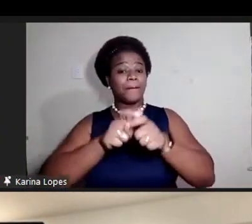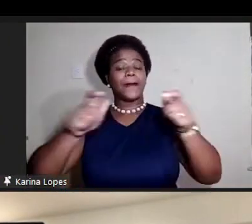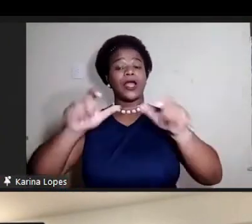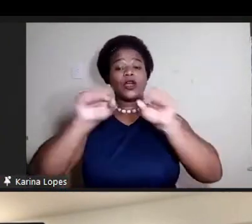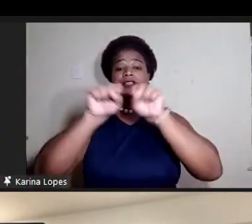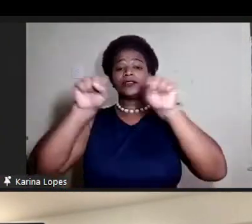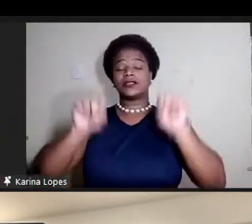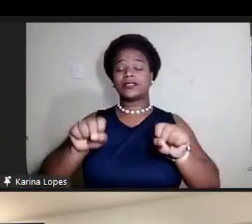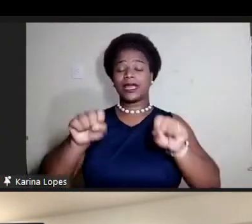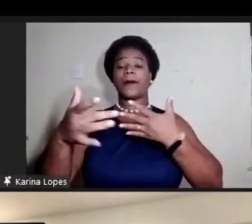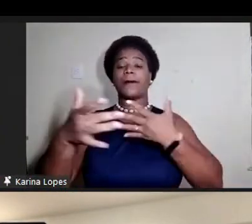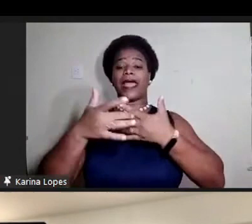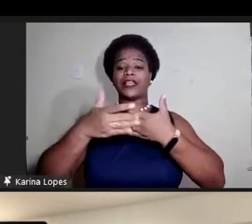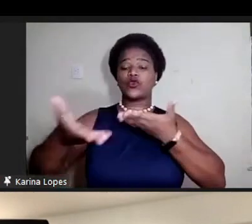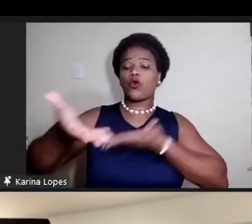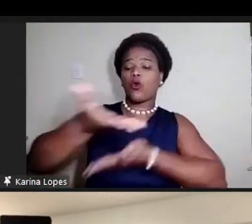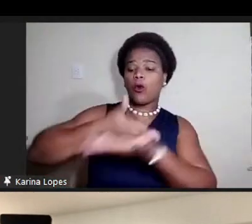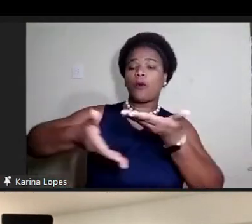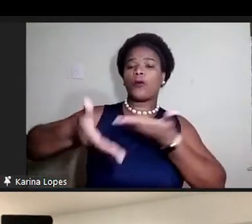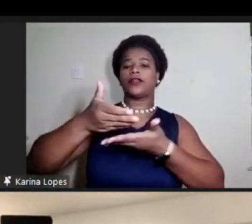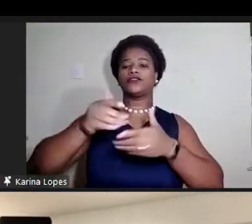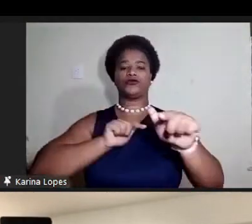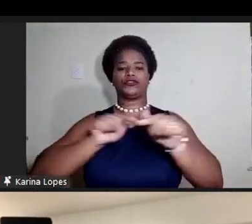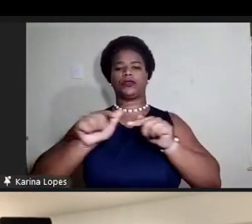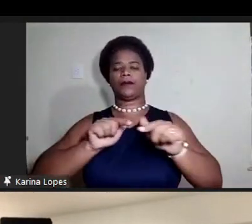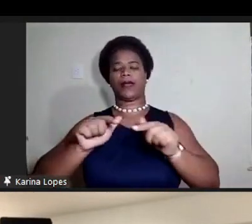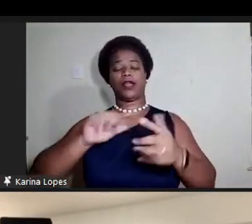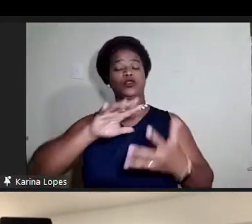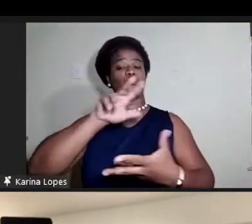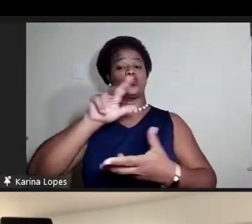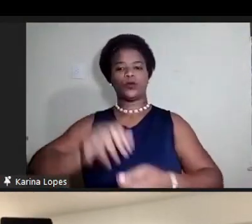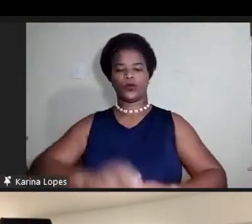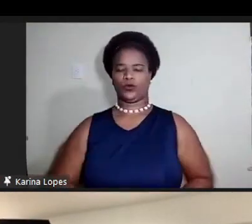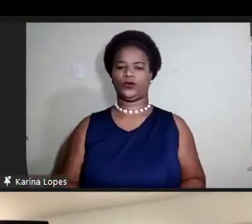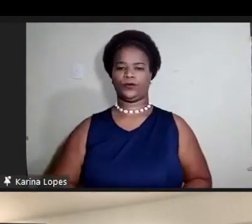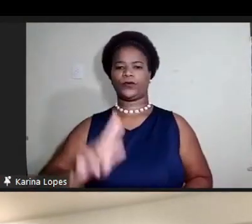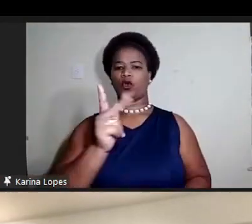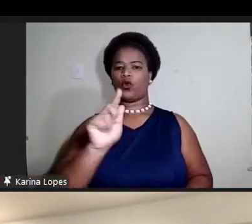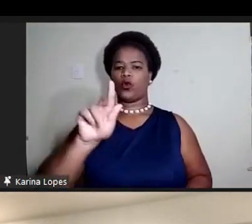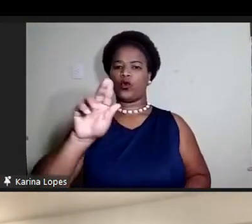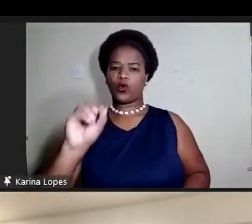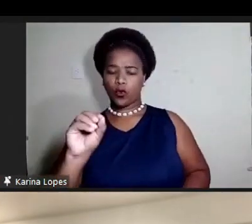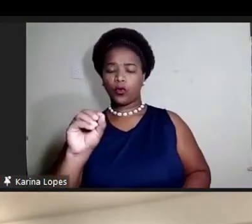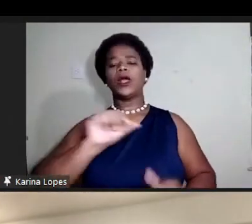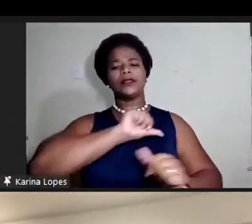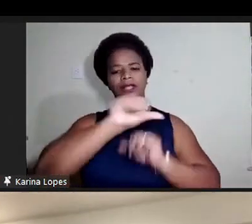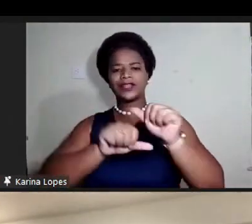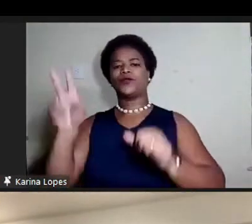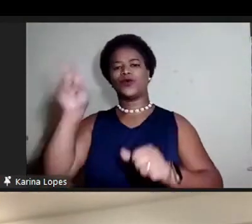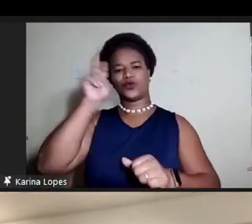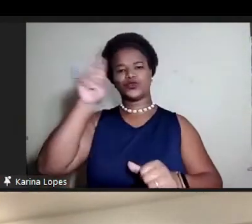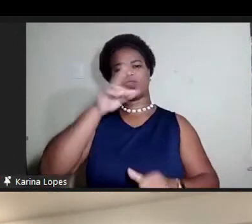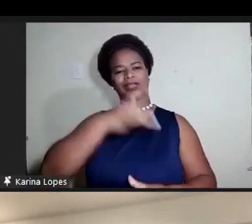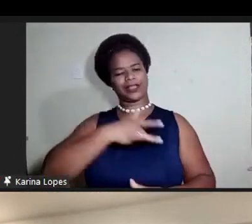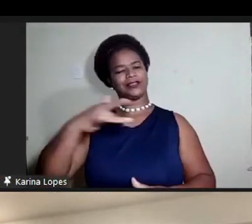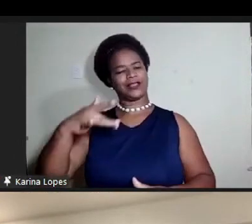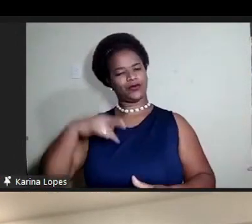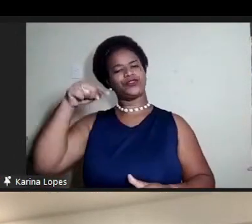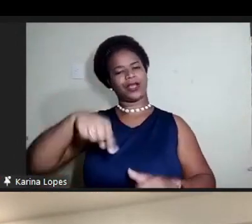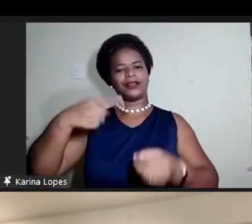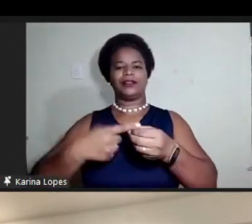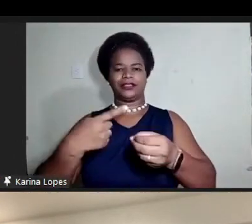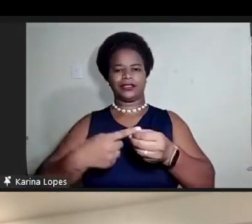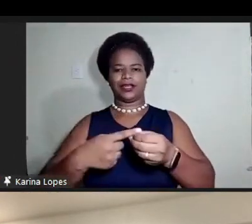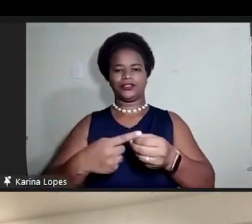do mundo. Hugo Borges transformou a história da saúde na cidade, elevando a Unimed Juiz de